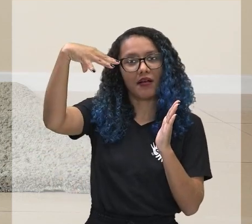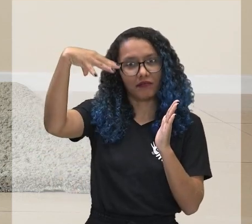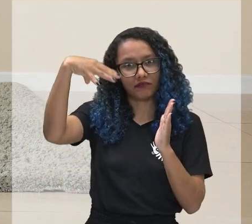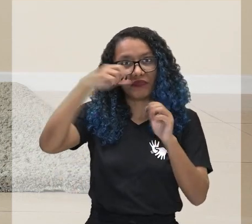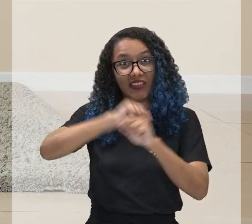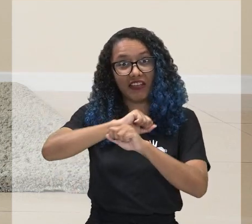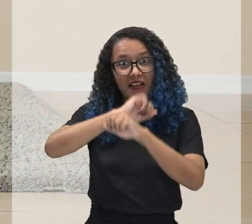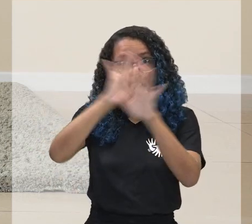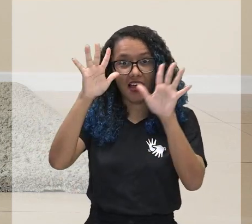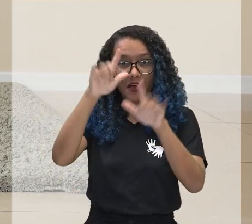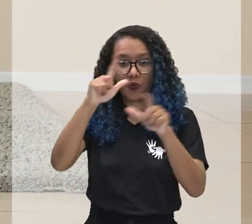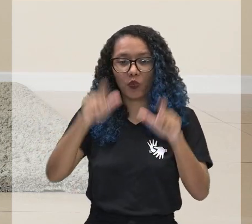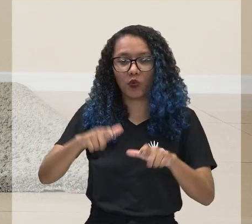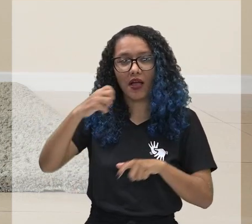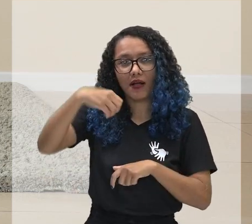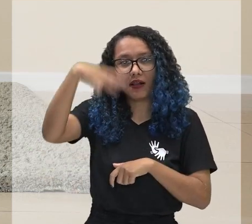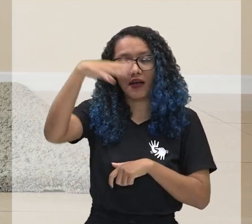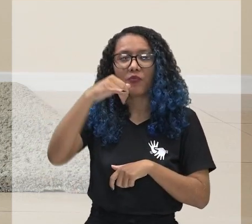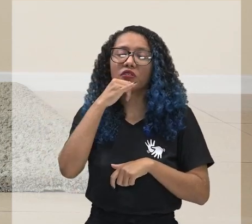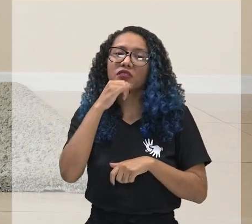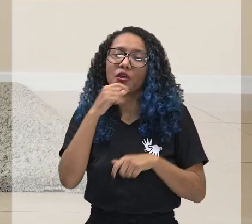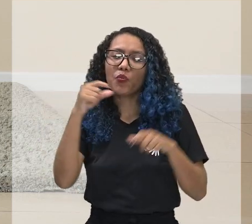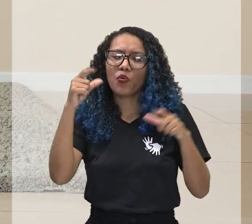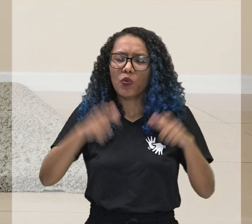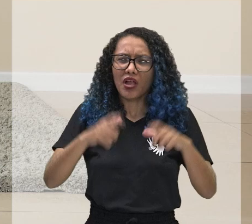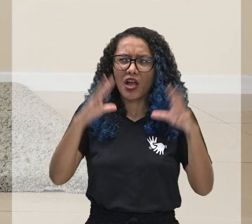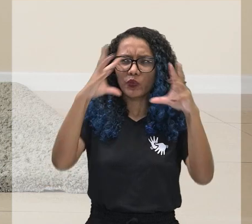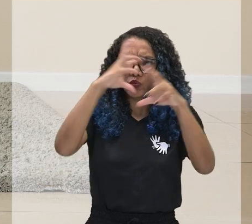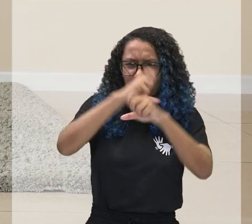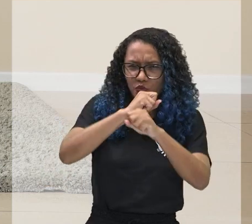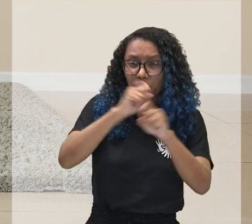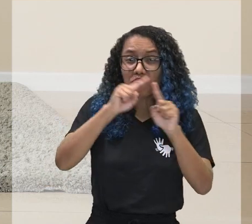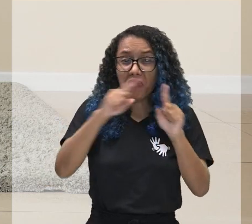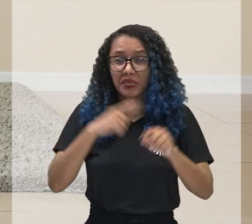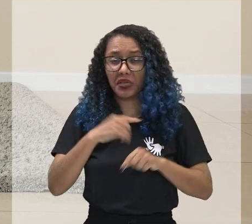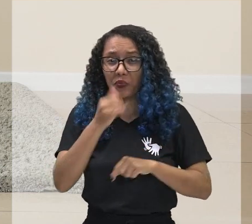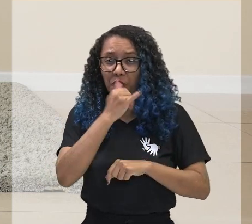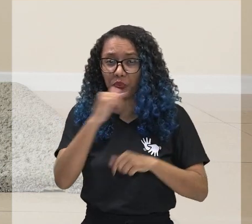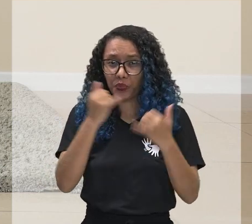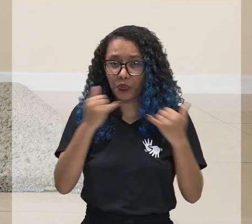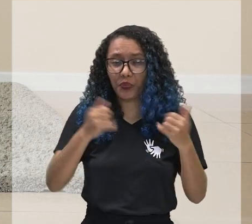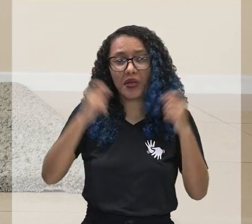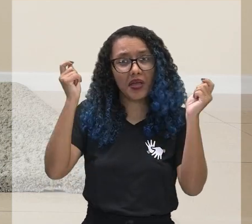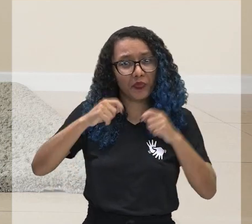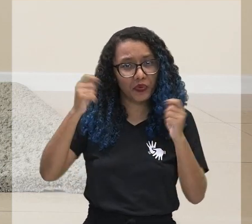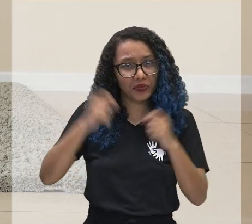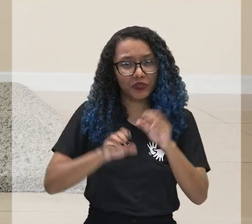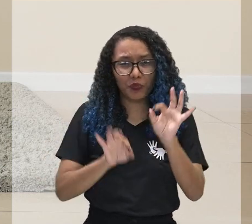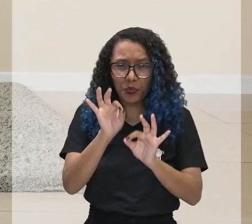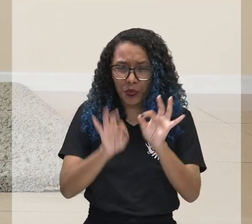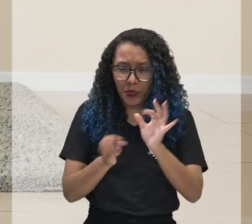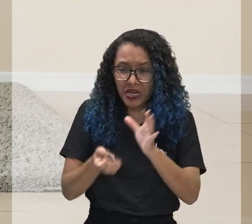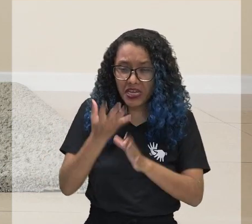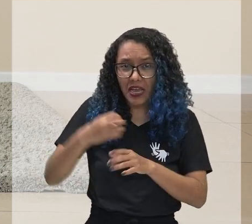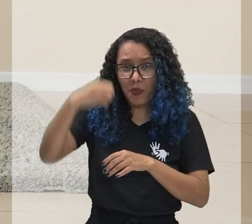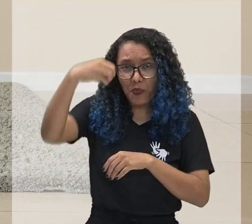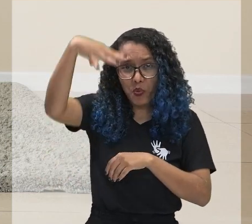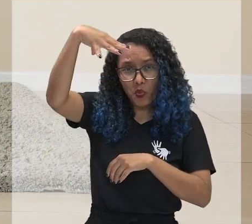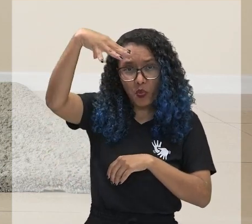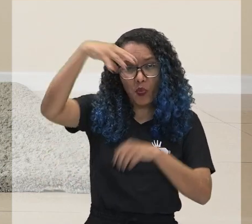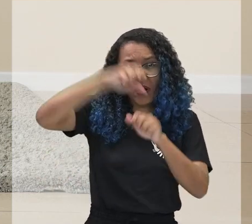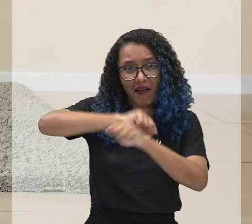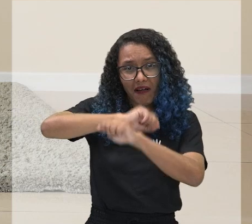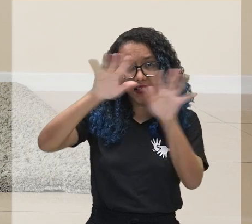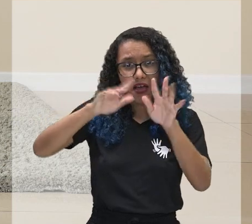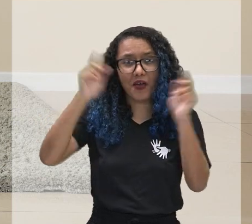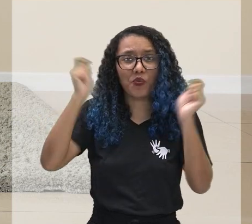ambiente. O ambiente está escuro e por meio da eletricidade a gente consegue fazer uma lâmpada produzir energia luminosa que